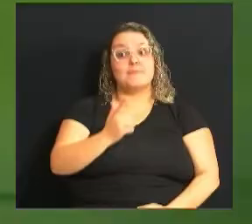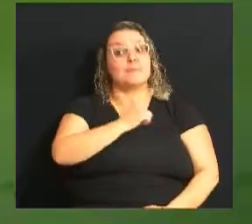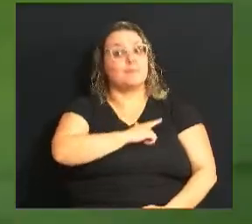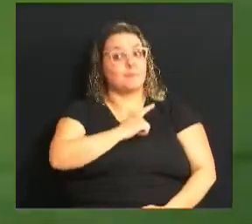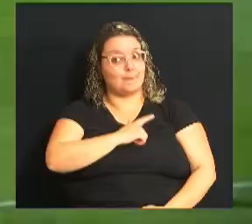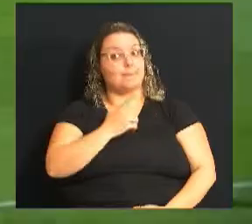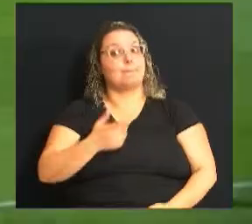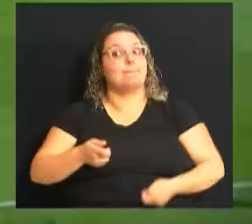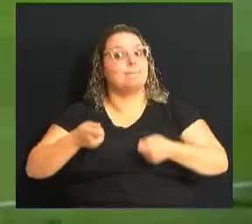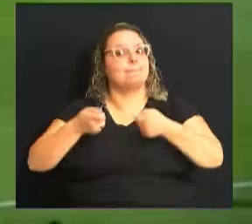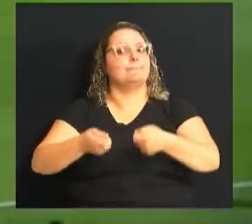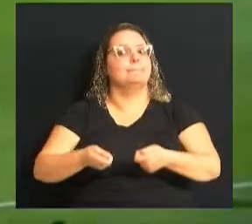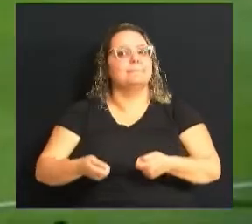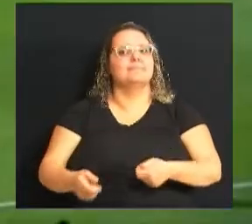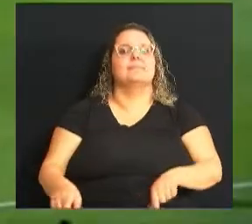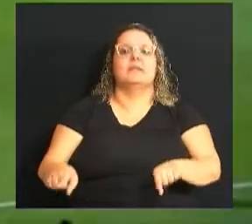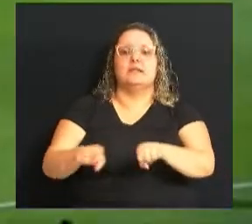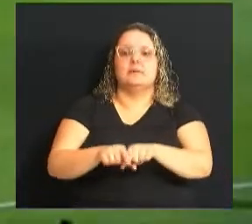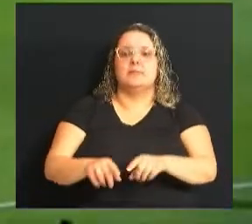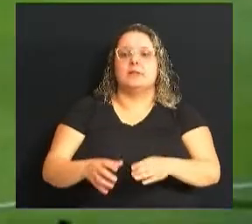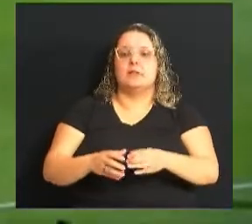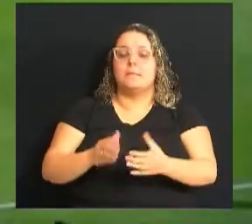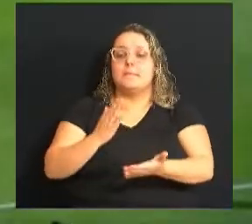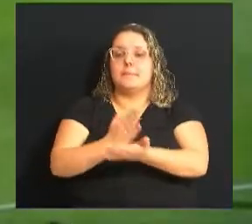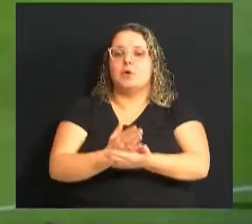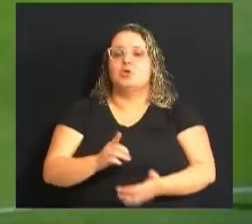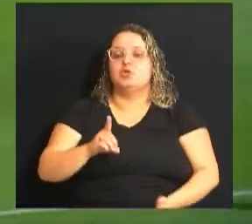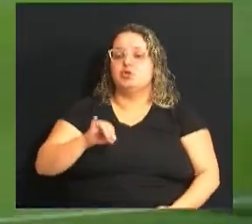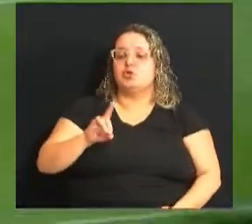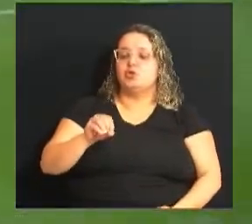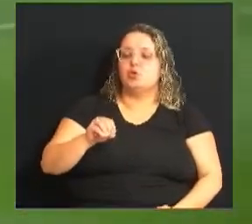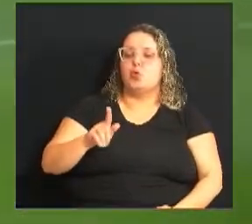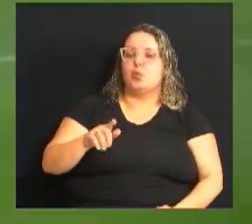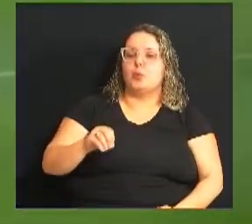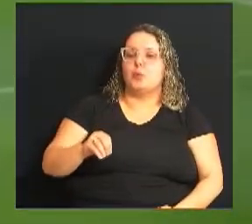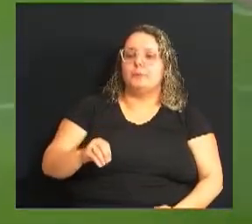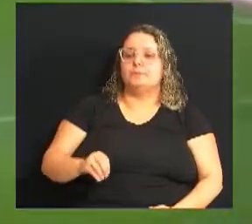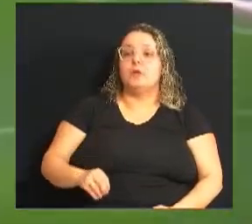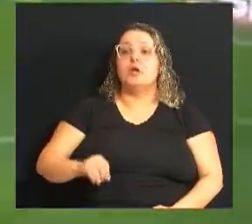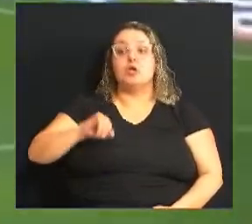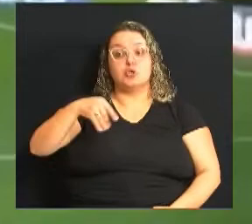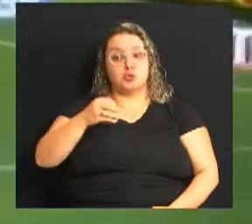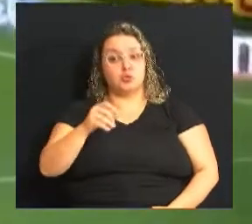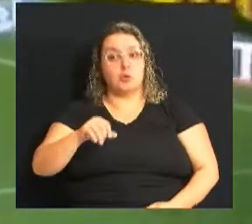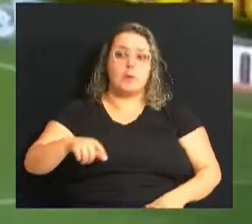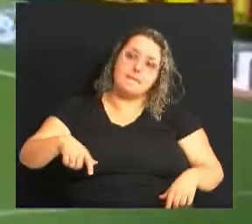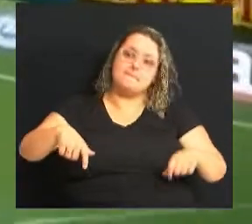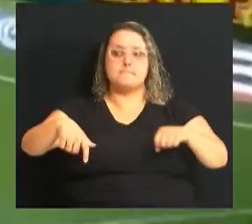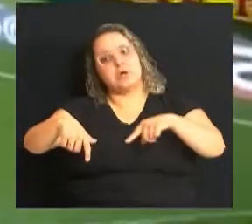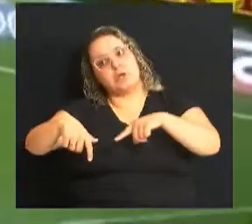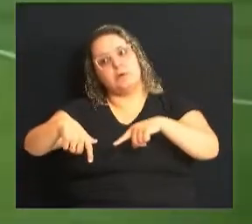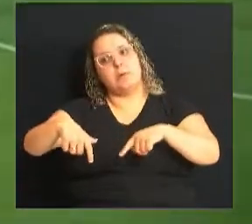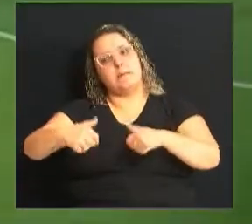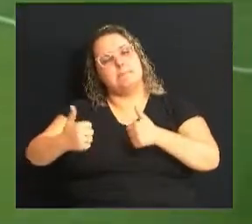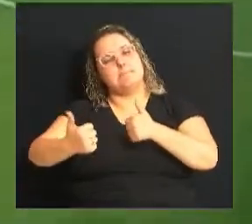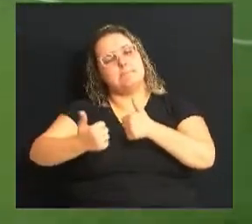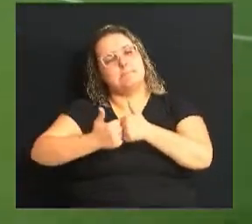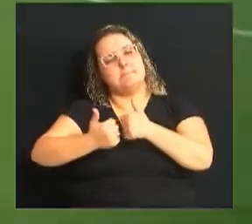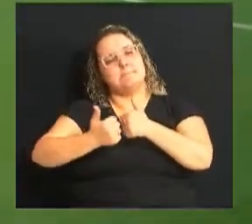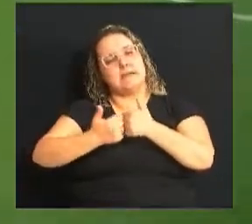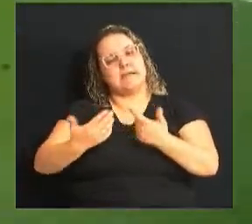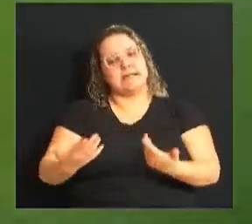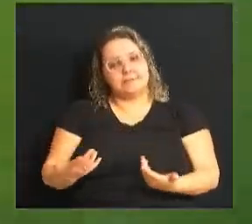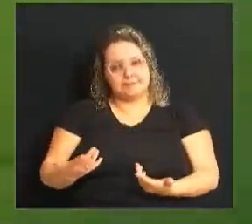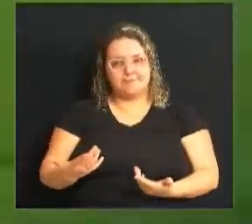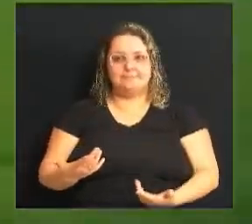seguida também na bola parada, Diogo Matheus cobrou e João Vitor, de cabeça, passou perto. Os